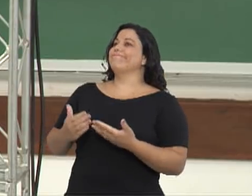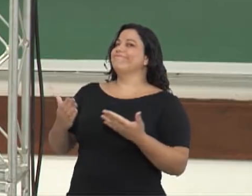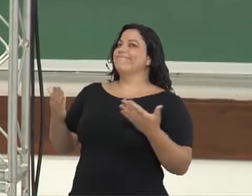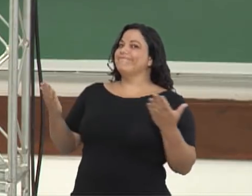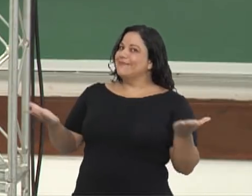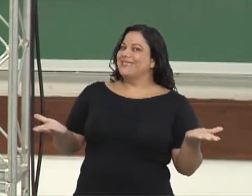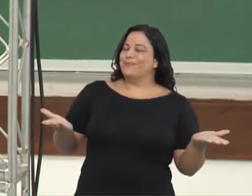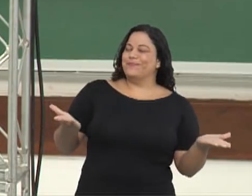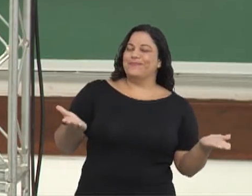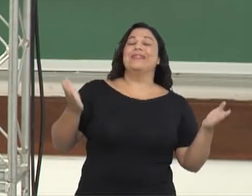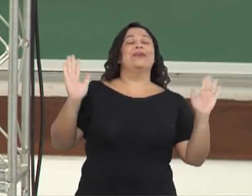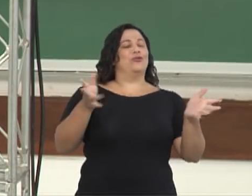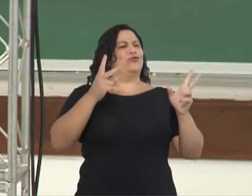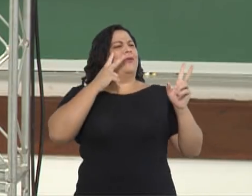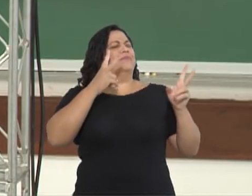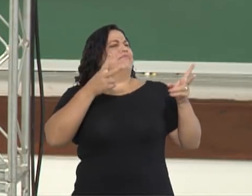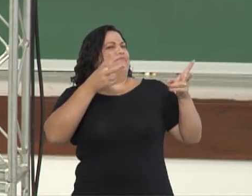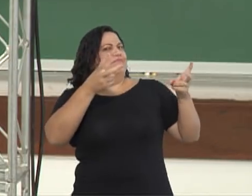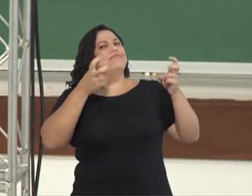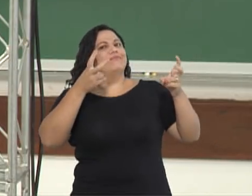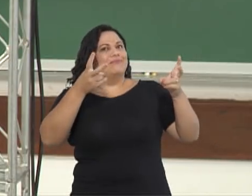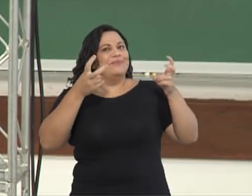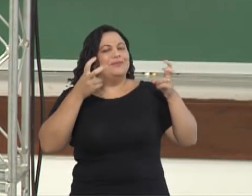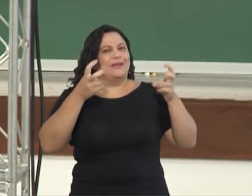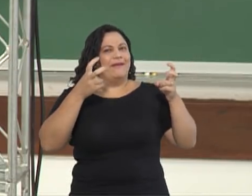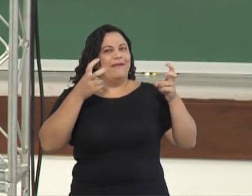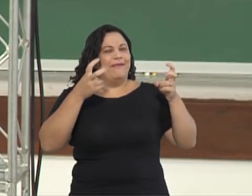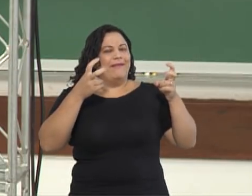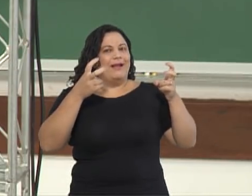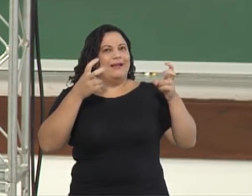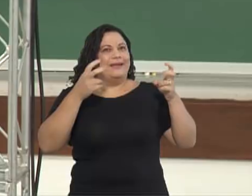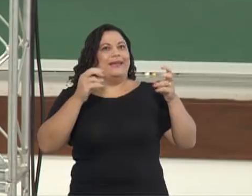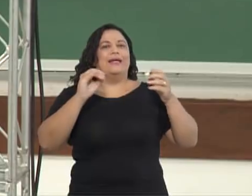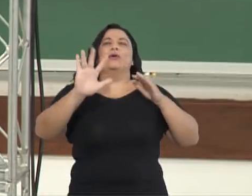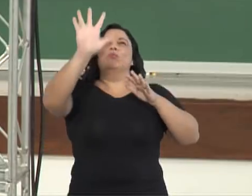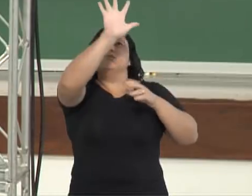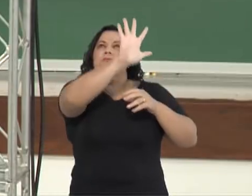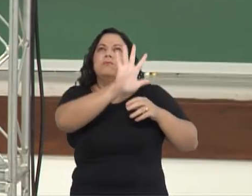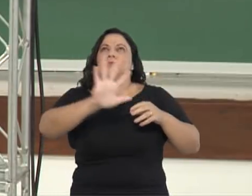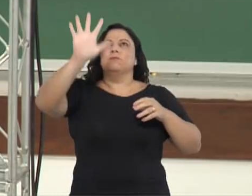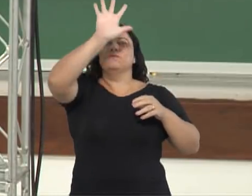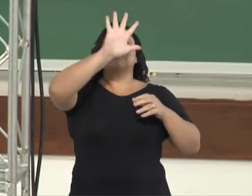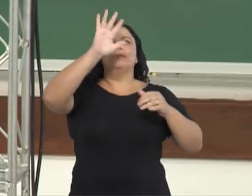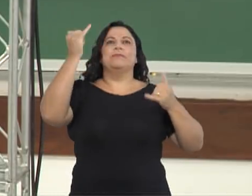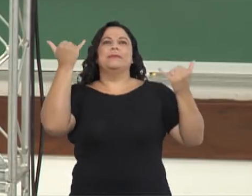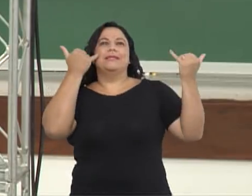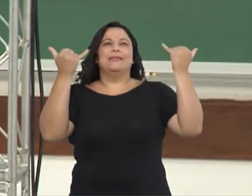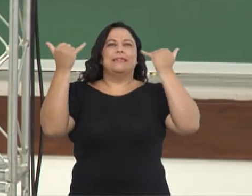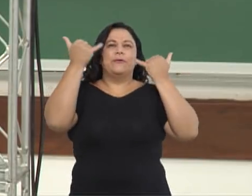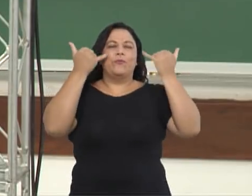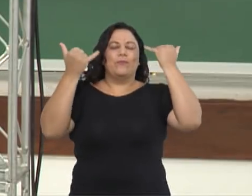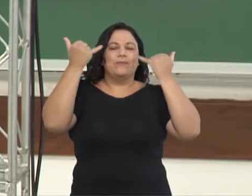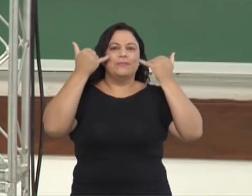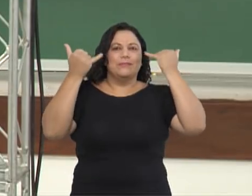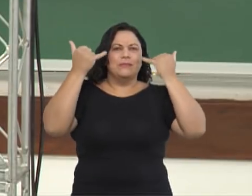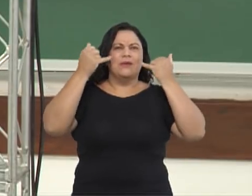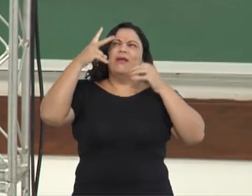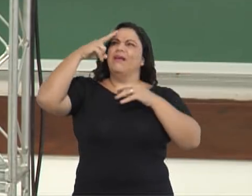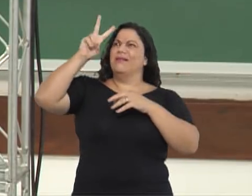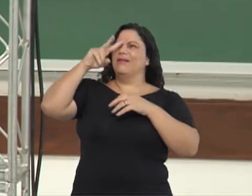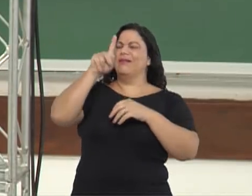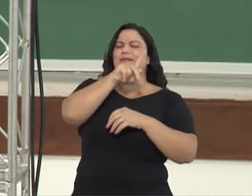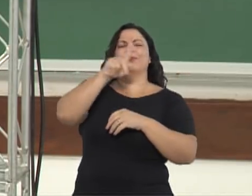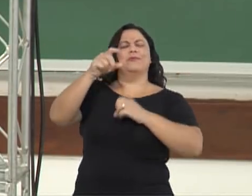Bom, agora que vocês observaram bem todas as imagens, todas as informações, lembram que a teacher disse para vocês na